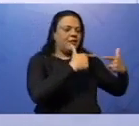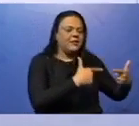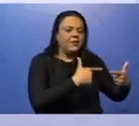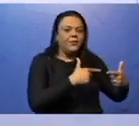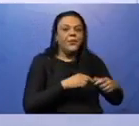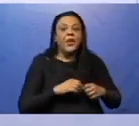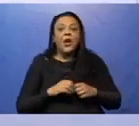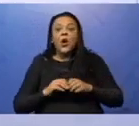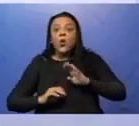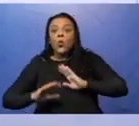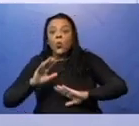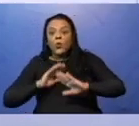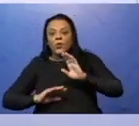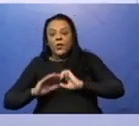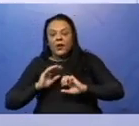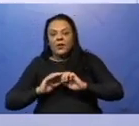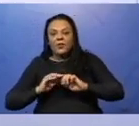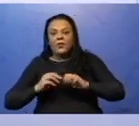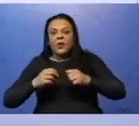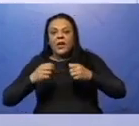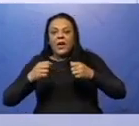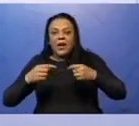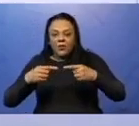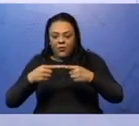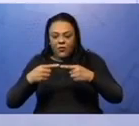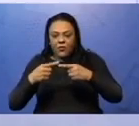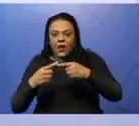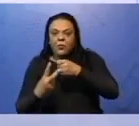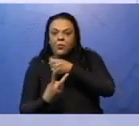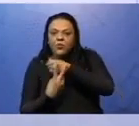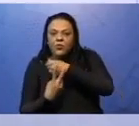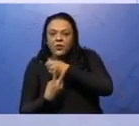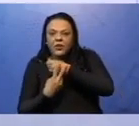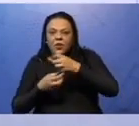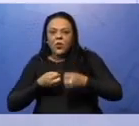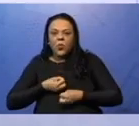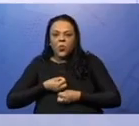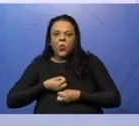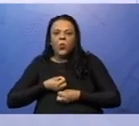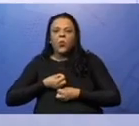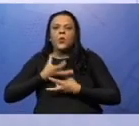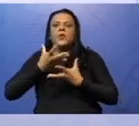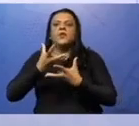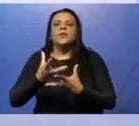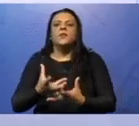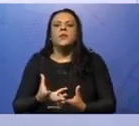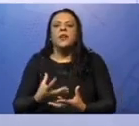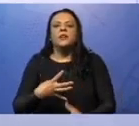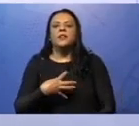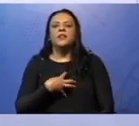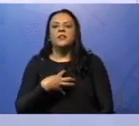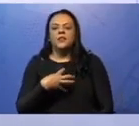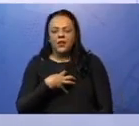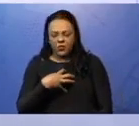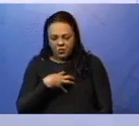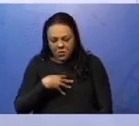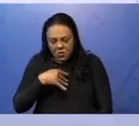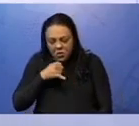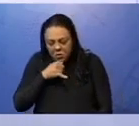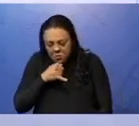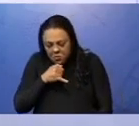ligação quando ele expressar uma ideia do estado. Ó, o estado em que ele se encontra